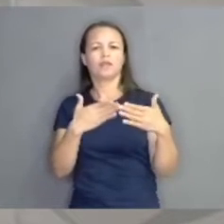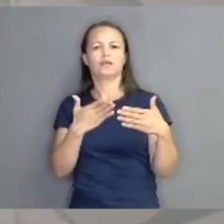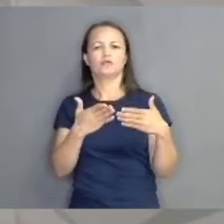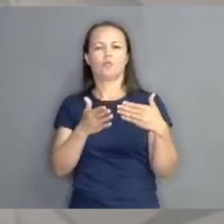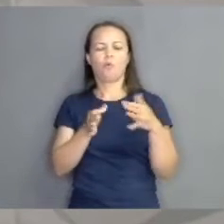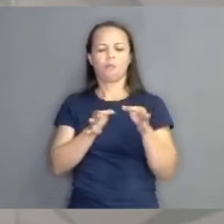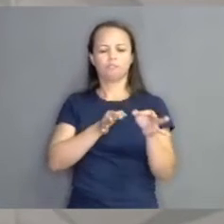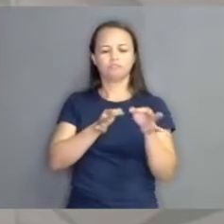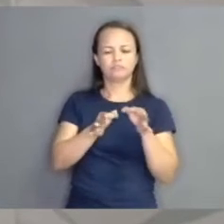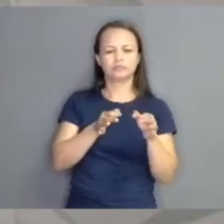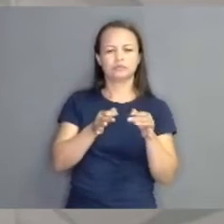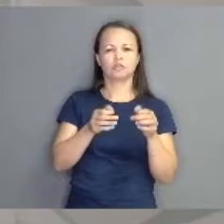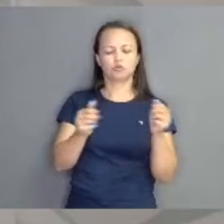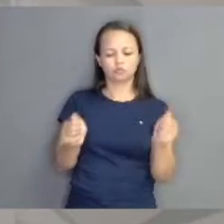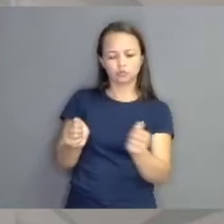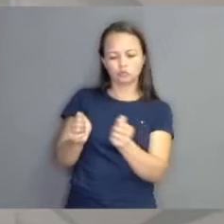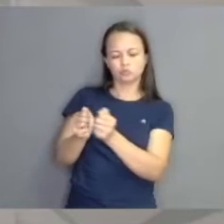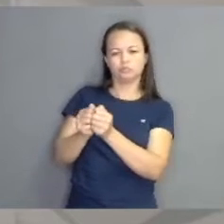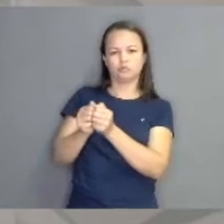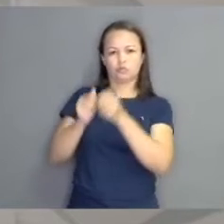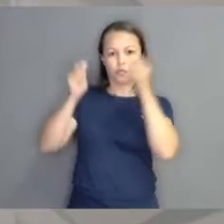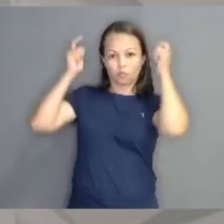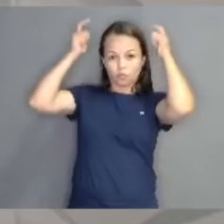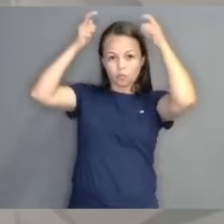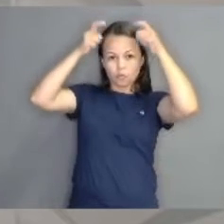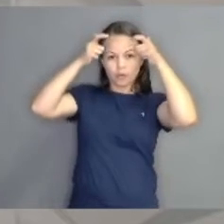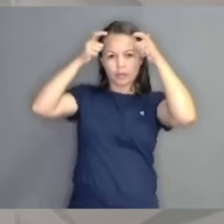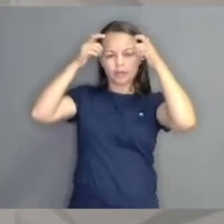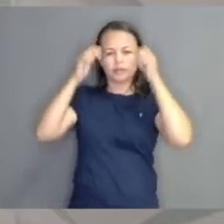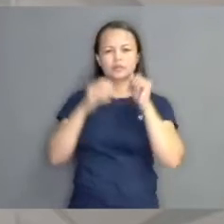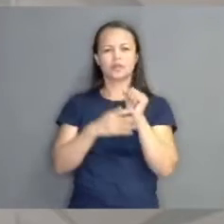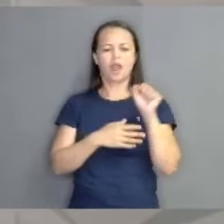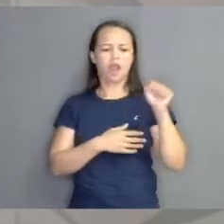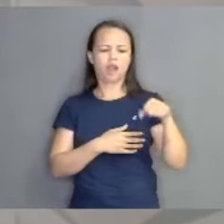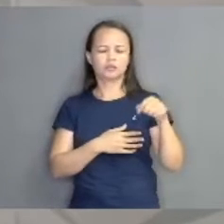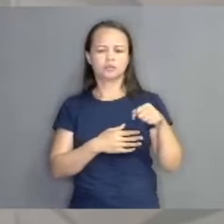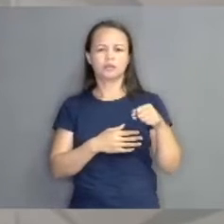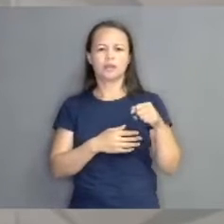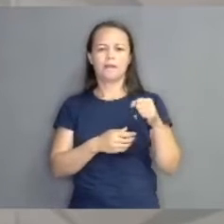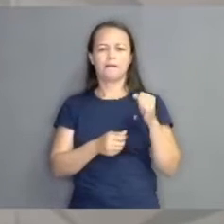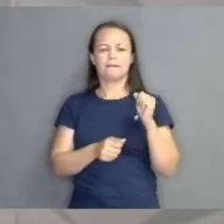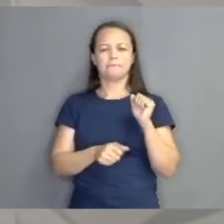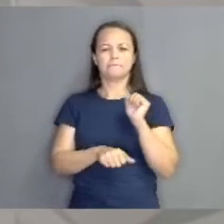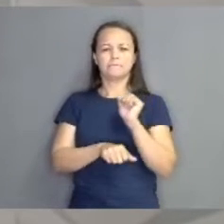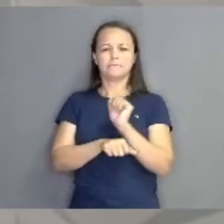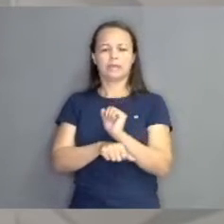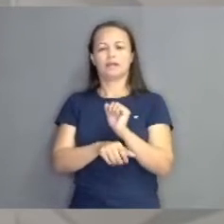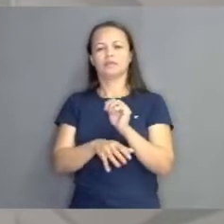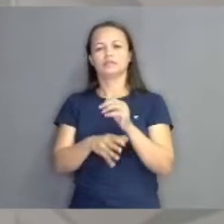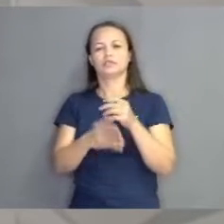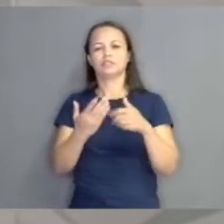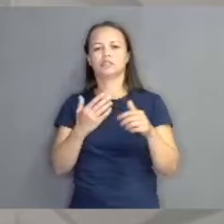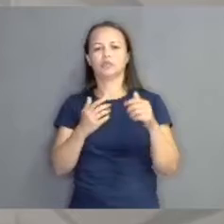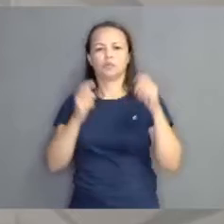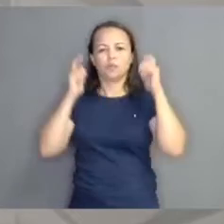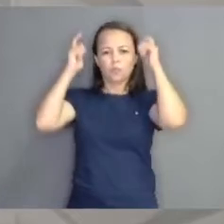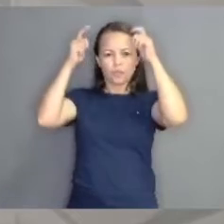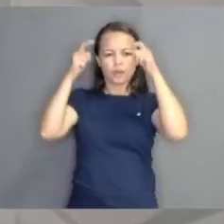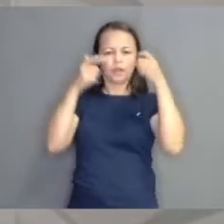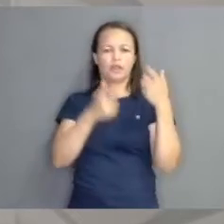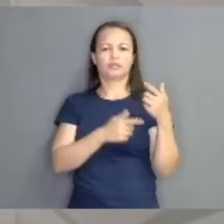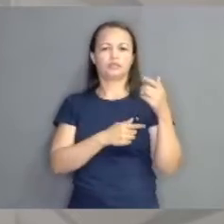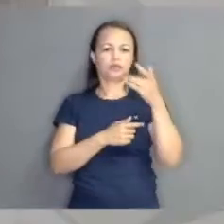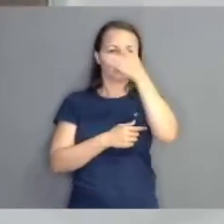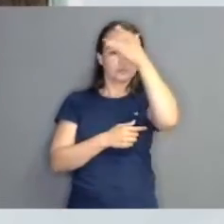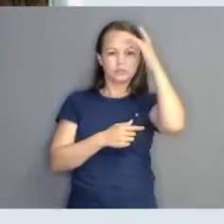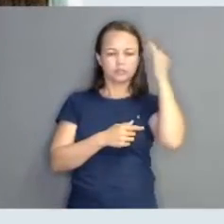coordenado juntamente com o rei. Assim impede que o rei abuse a autoridade. Vamos passar para o próximo, então. Tá?